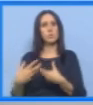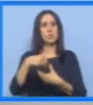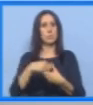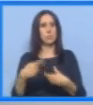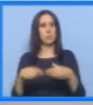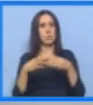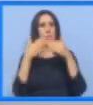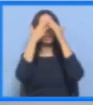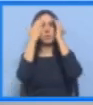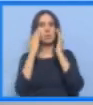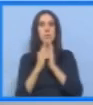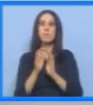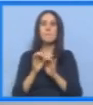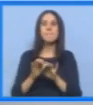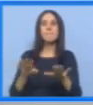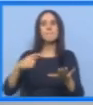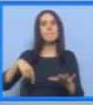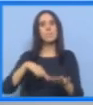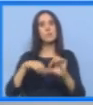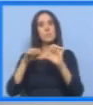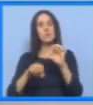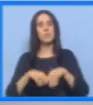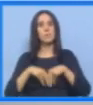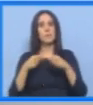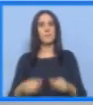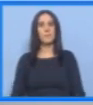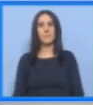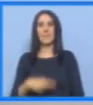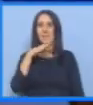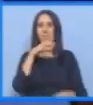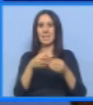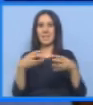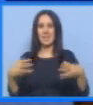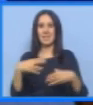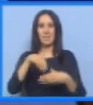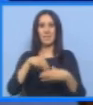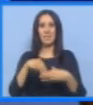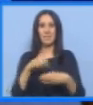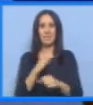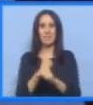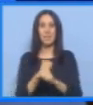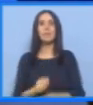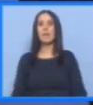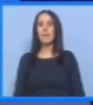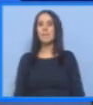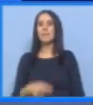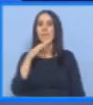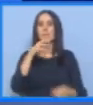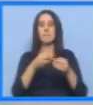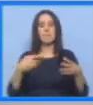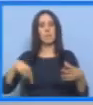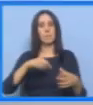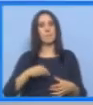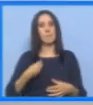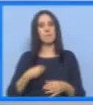congregação, vamos também transmitindo essa mensagem, esta espiritualidade. É uma família alargada, envolvida neste trabalho. É uma família alargada, que nós temos tido a preocupação